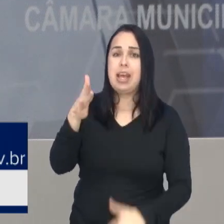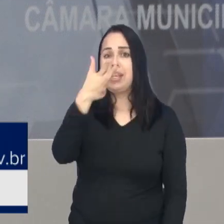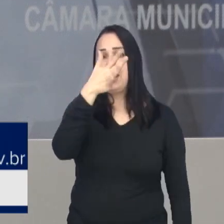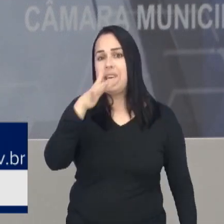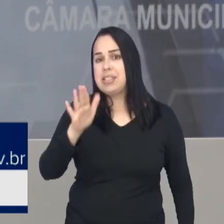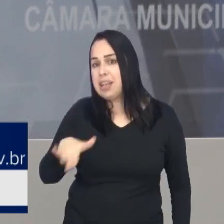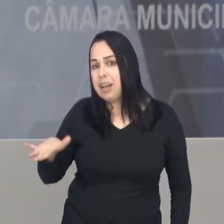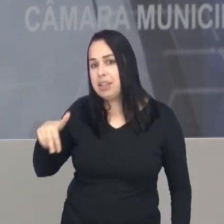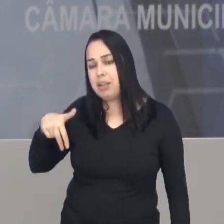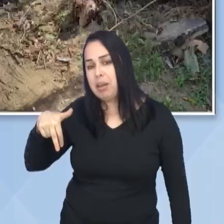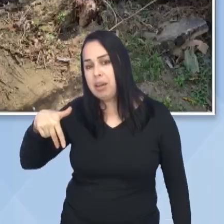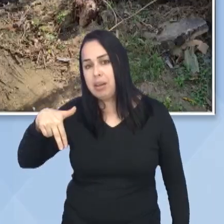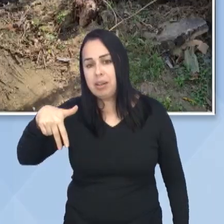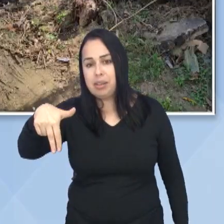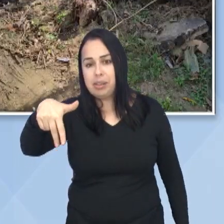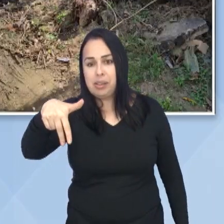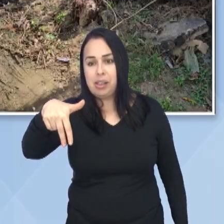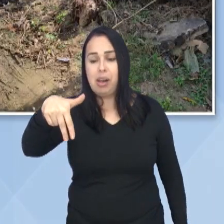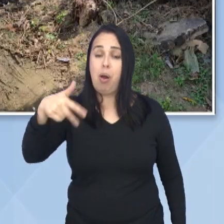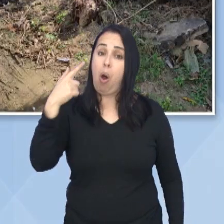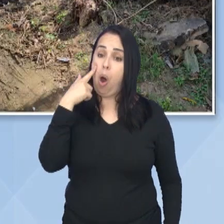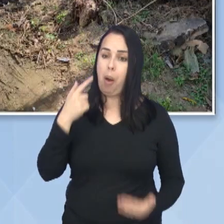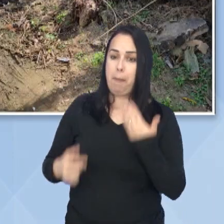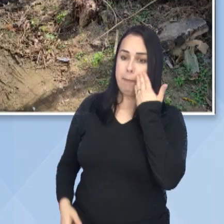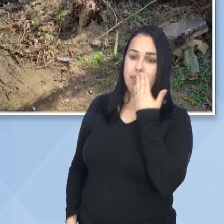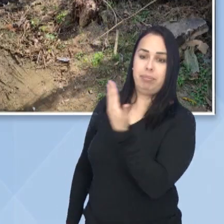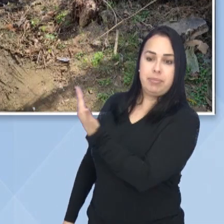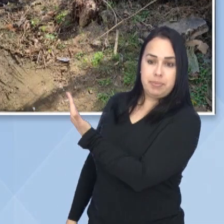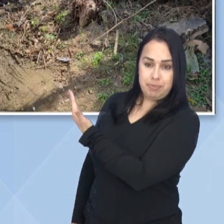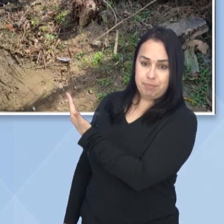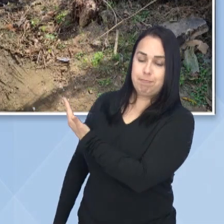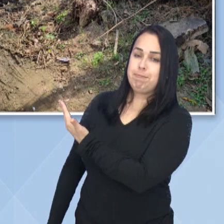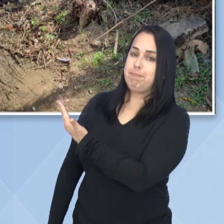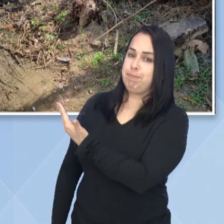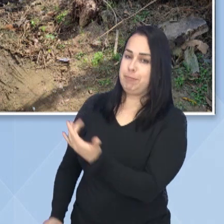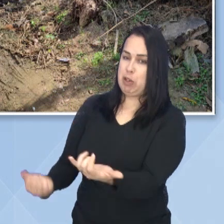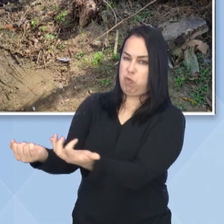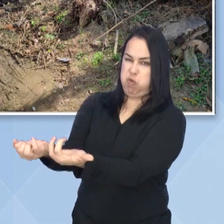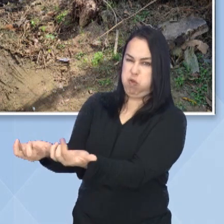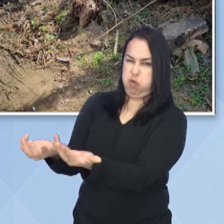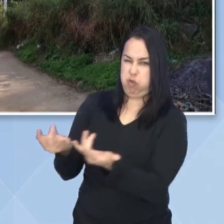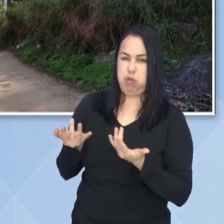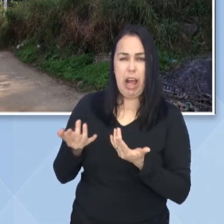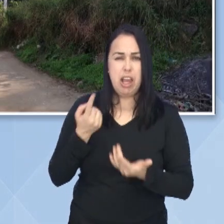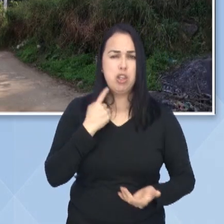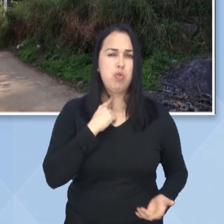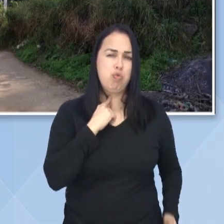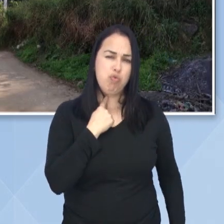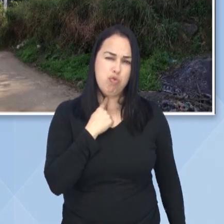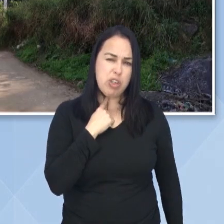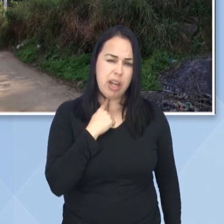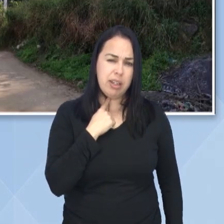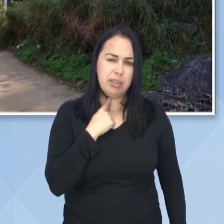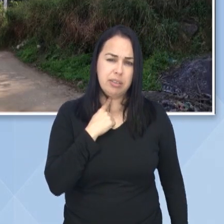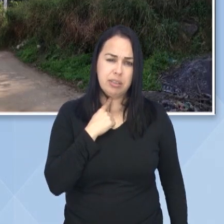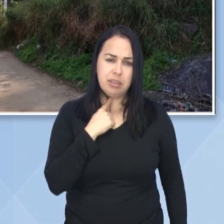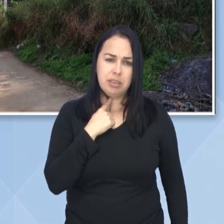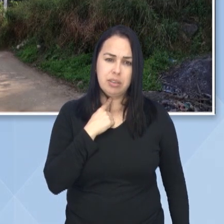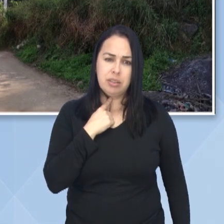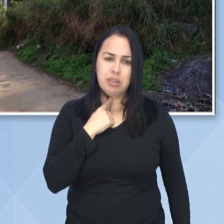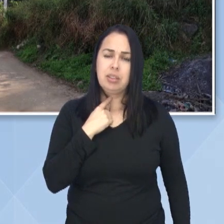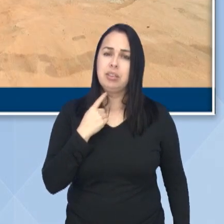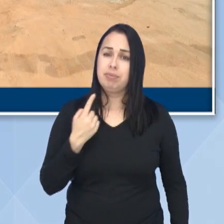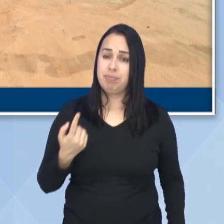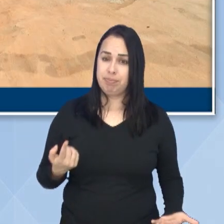Olha aí, ó. Olha aí, olha, sujeirada, mato alto, sujeira, o que mais? É cobra que desce lá do